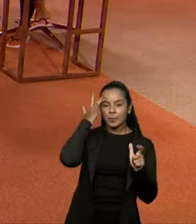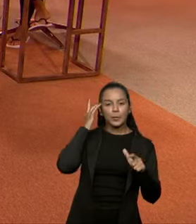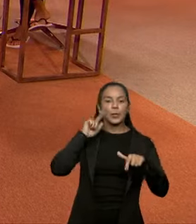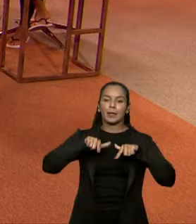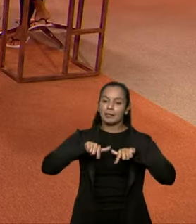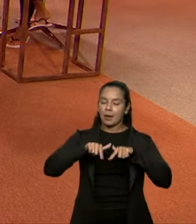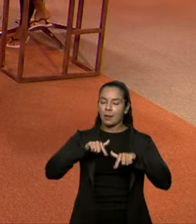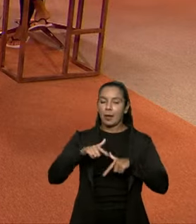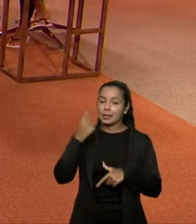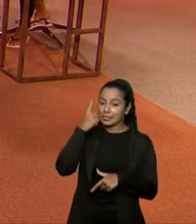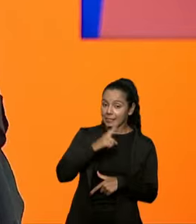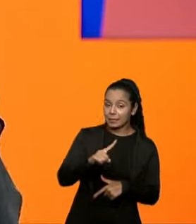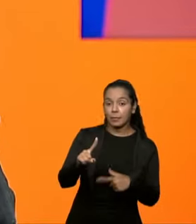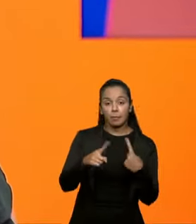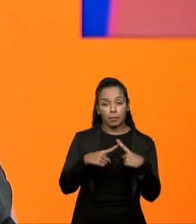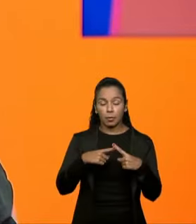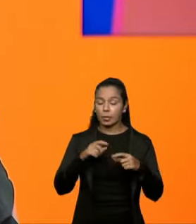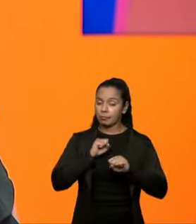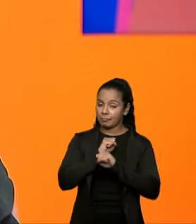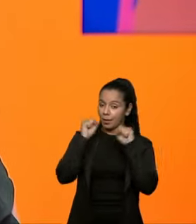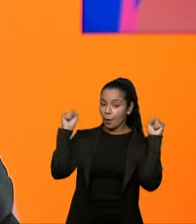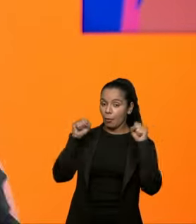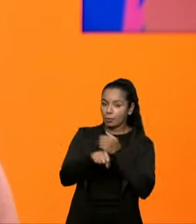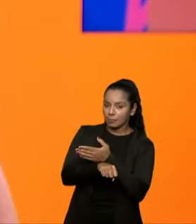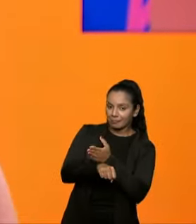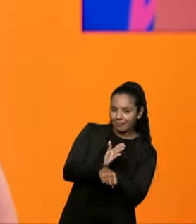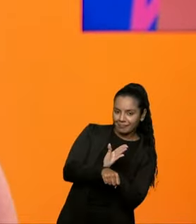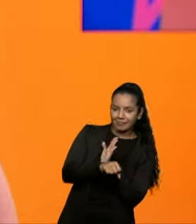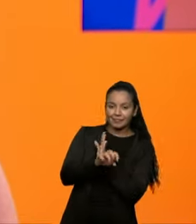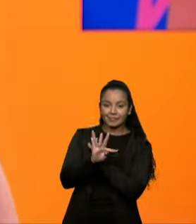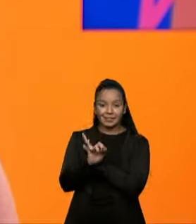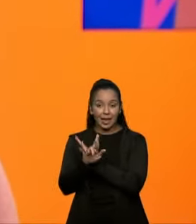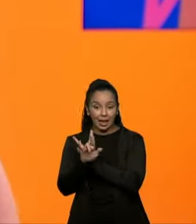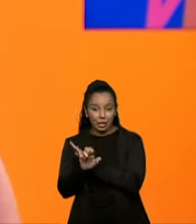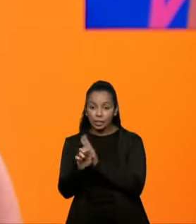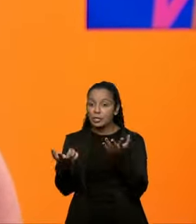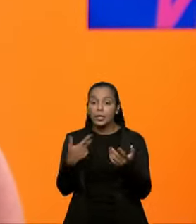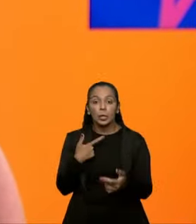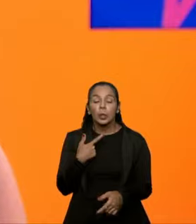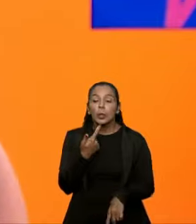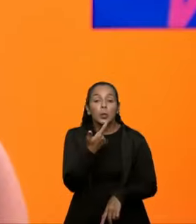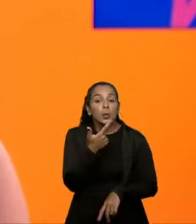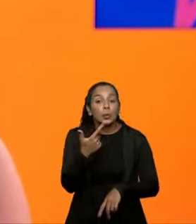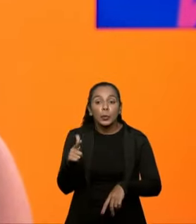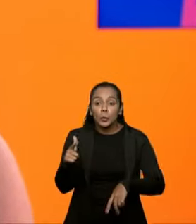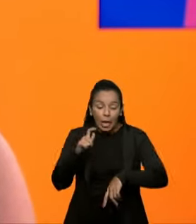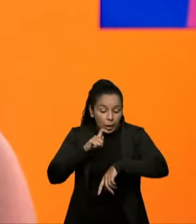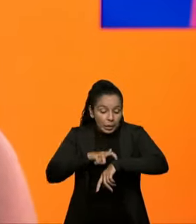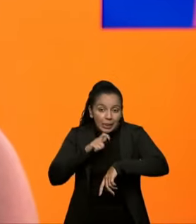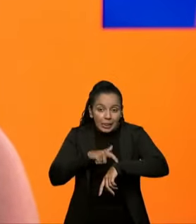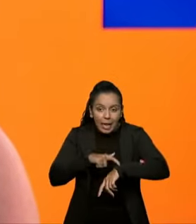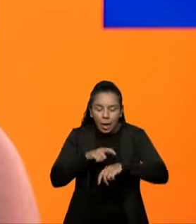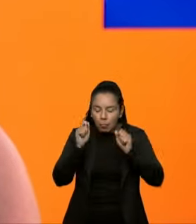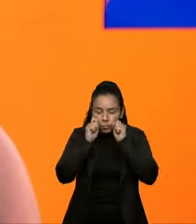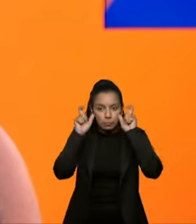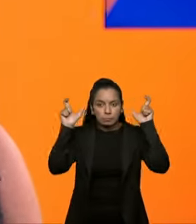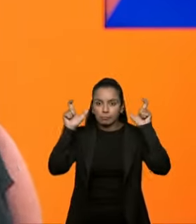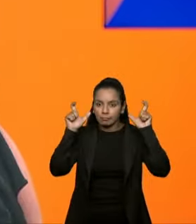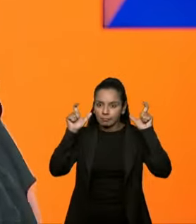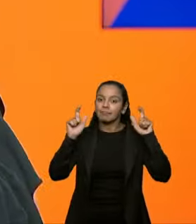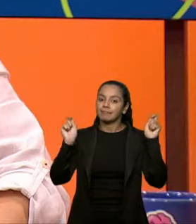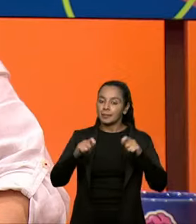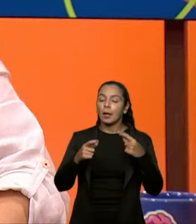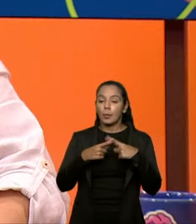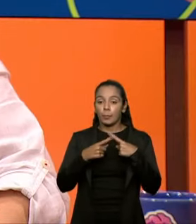durante a semana. Por quê? Porque eu acordei mais tarde. Eu não tenho tempo acordado suficiente, porque quando a gente tem tempo acordado, a gente